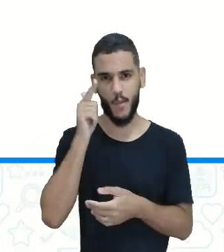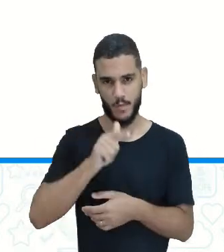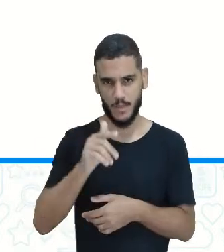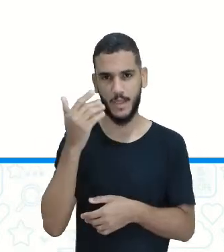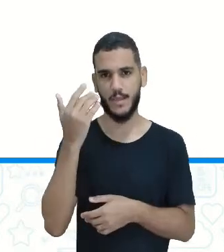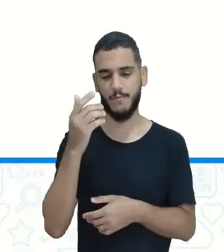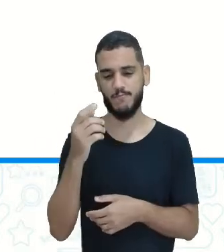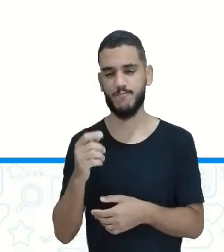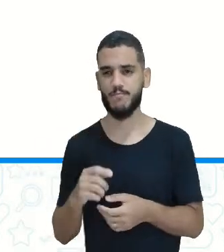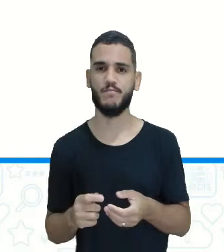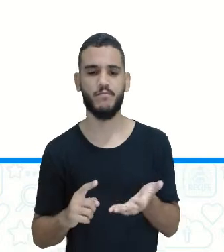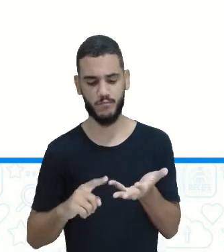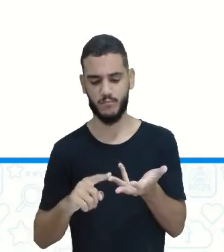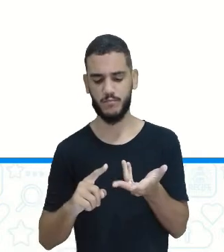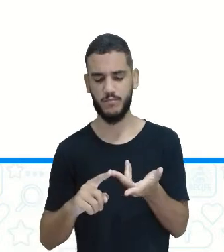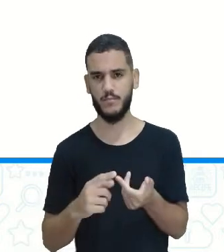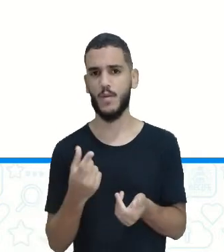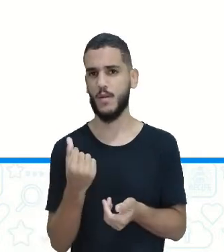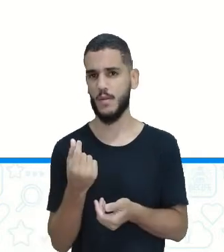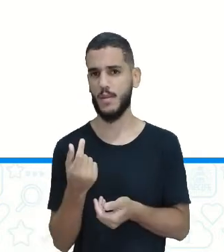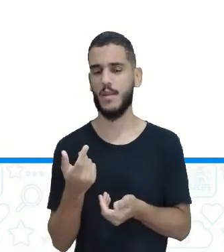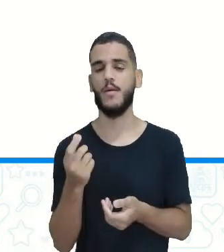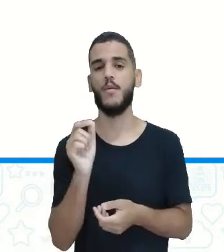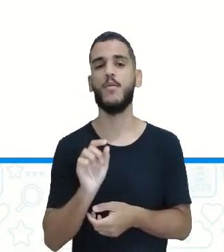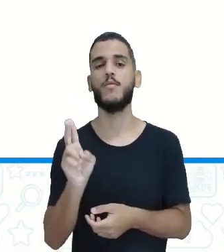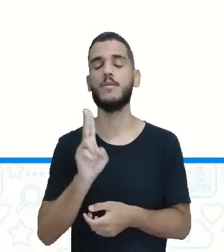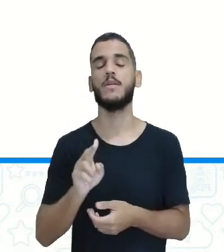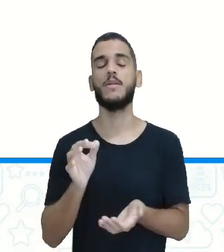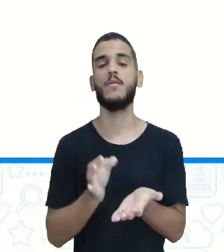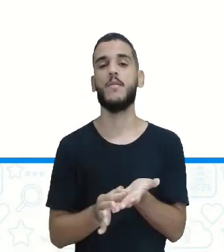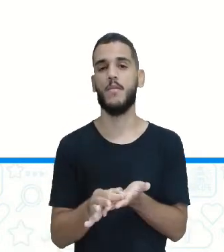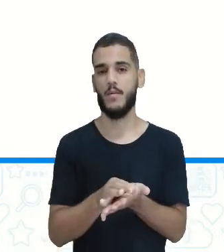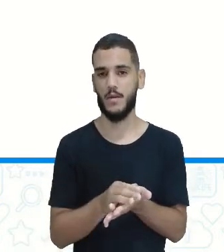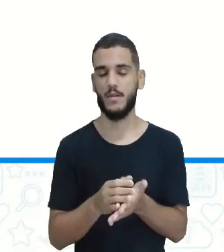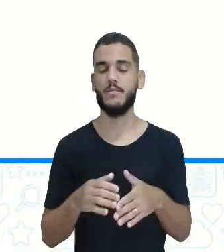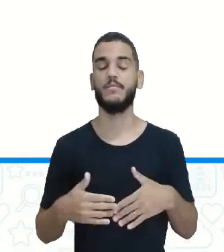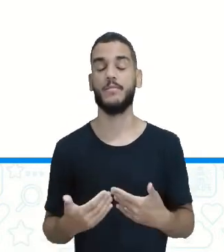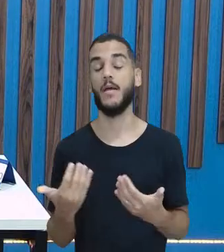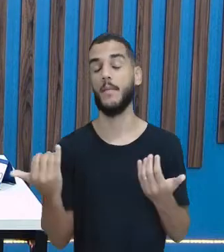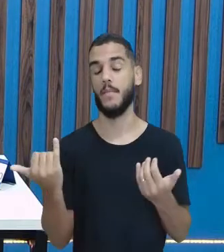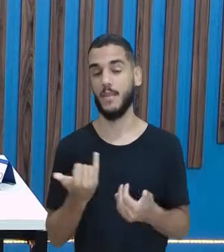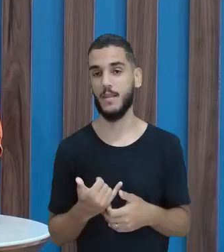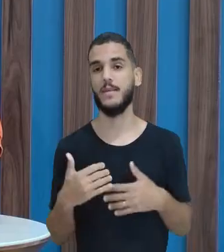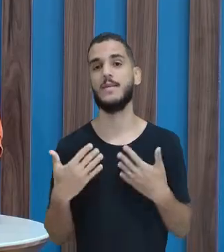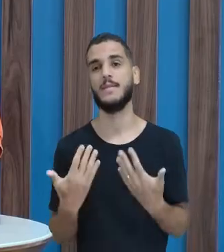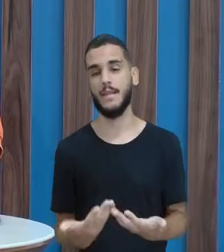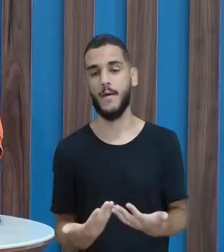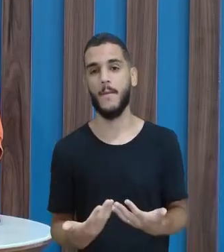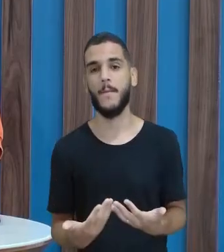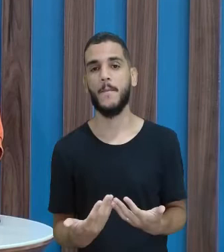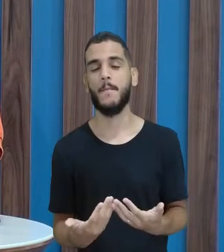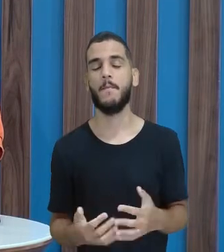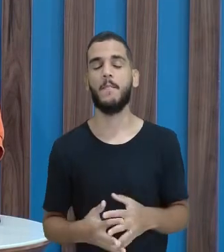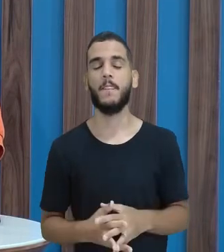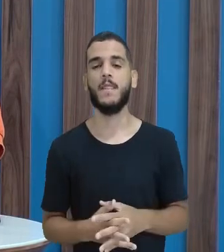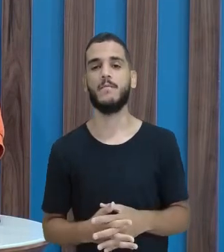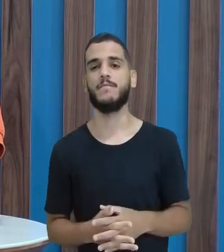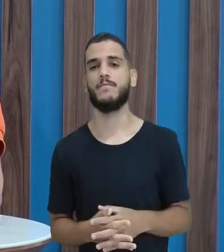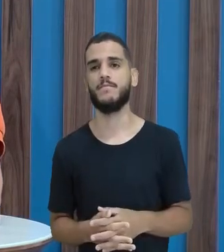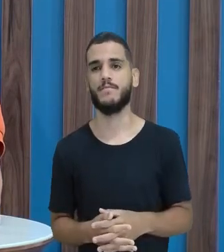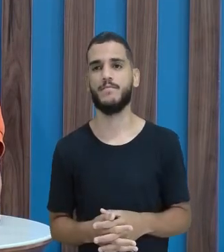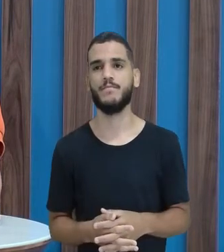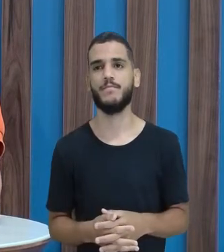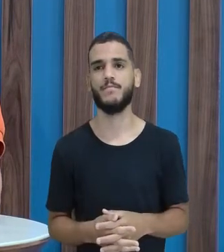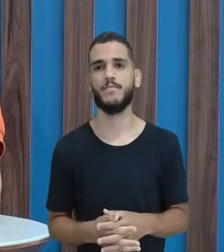contar aí esse dinheirinho em moedas? Conta pra mim. A Isabela disse que ela acha que é